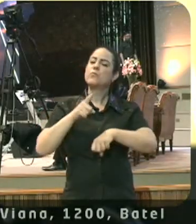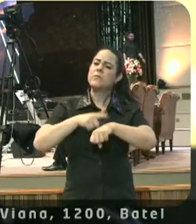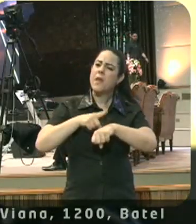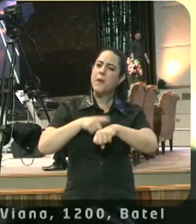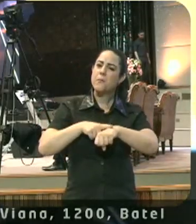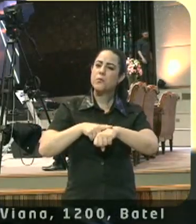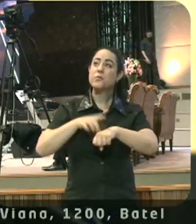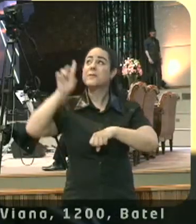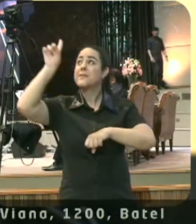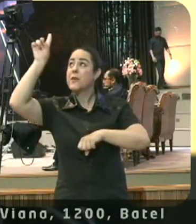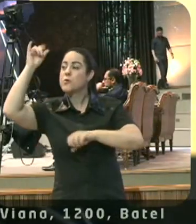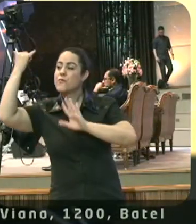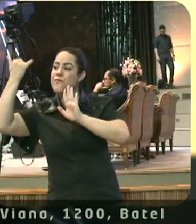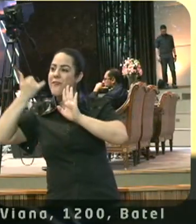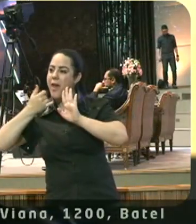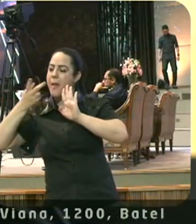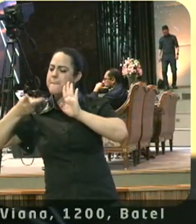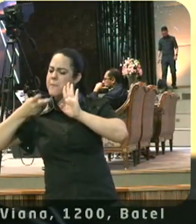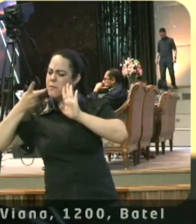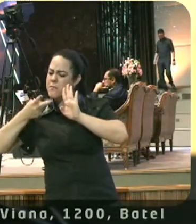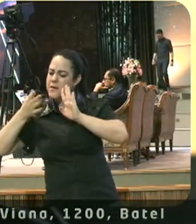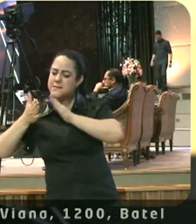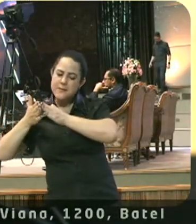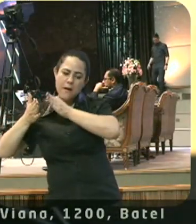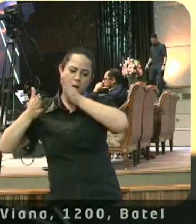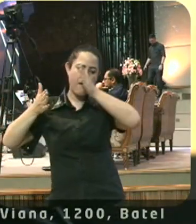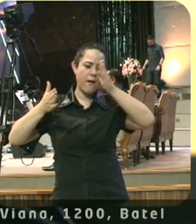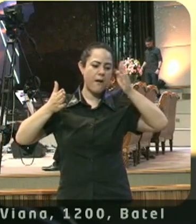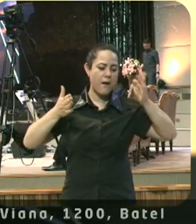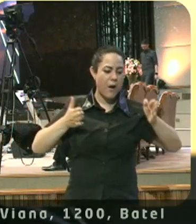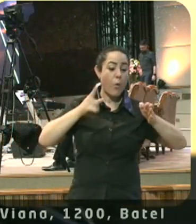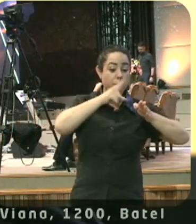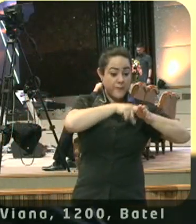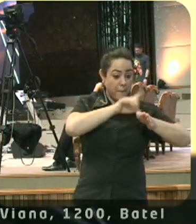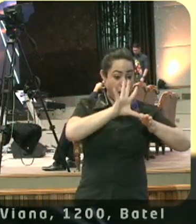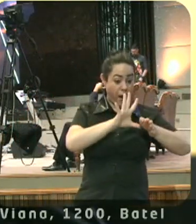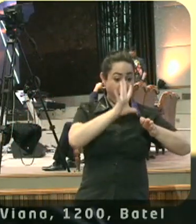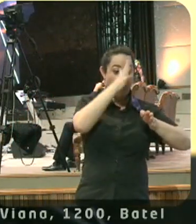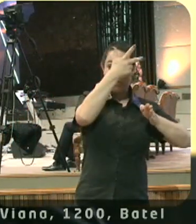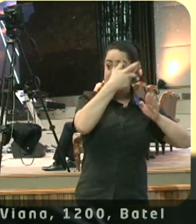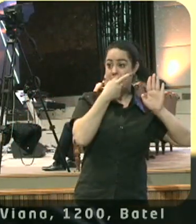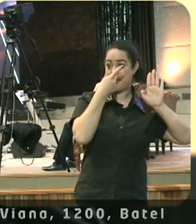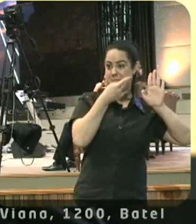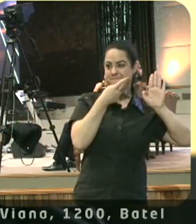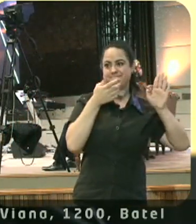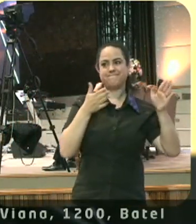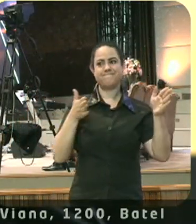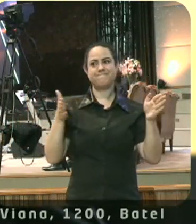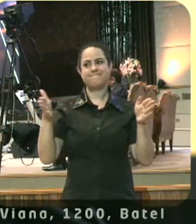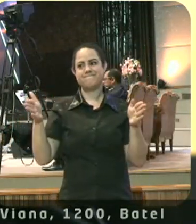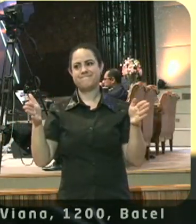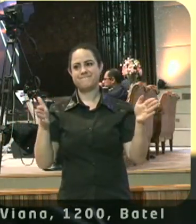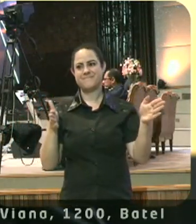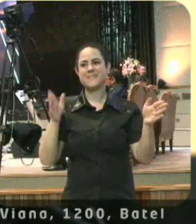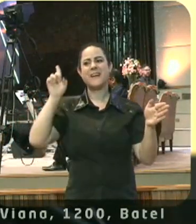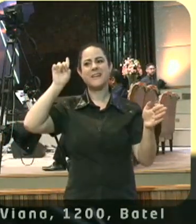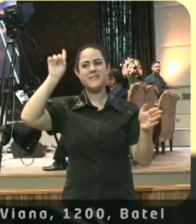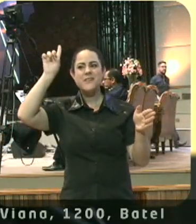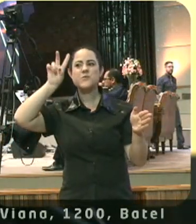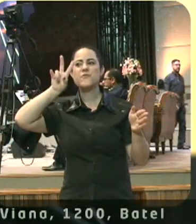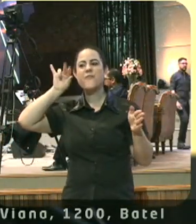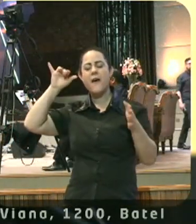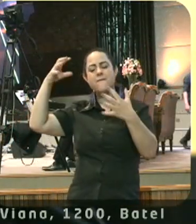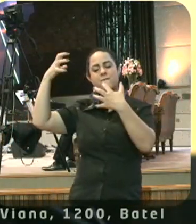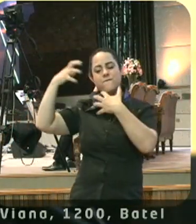entre o falar de Deus no nosso coração e o tempo em que se concretiza aquilo, Deus vai